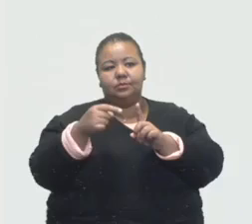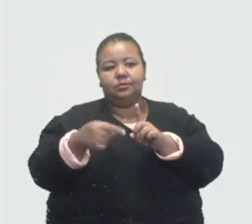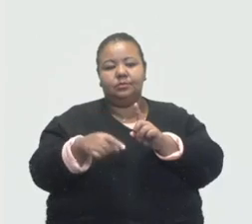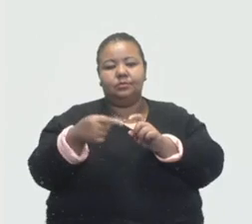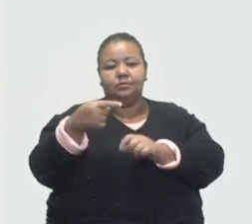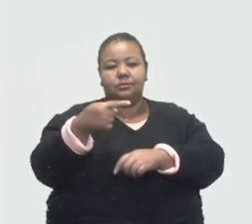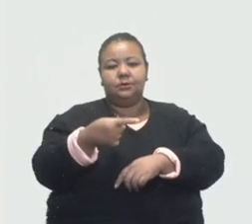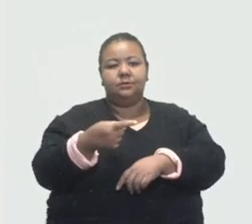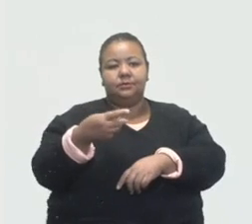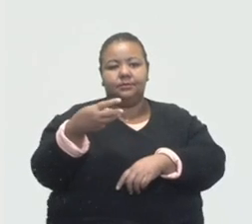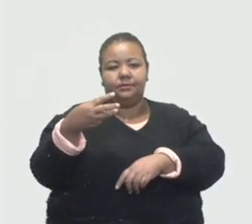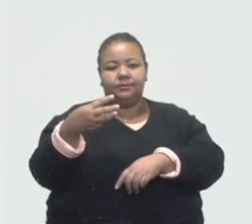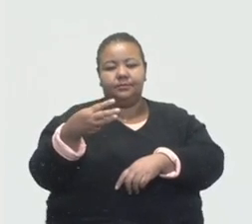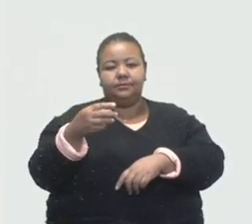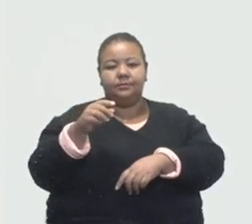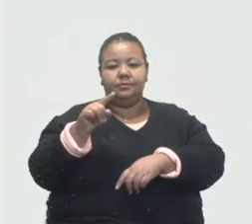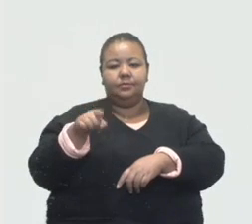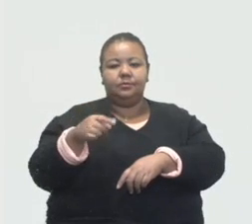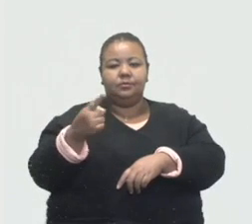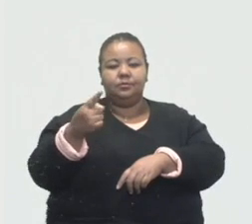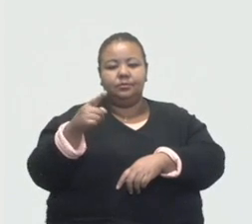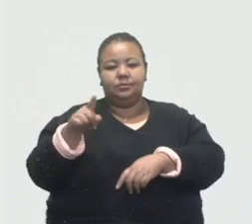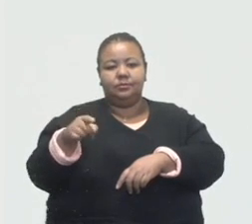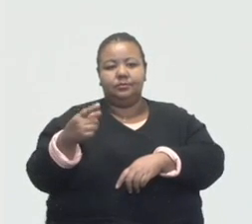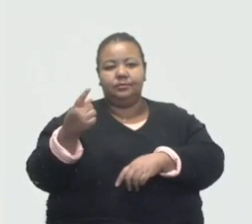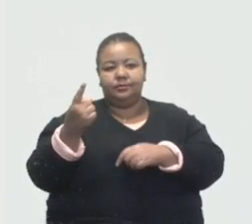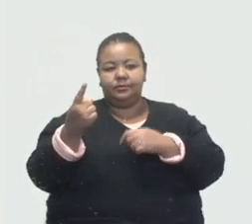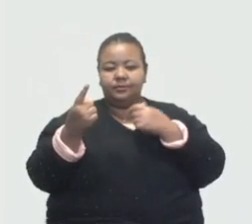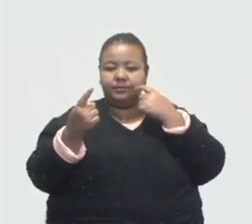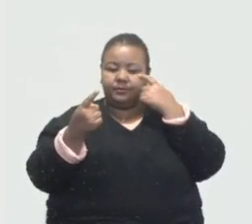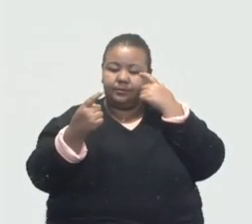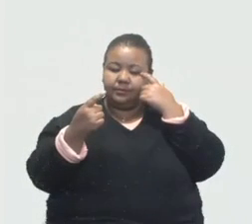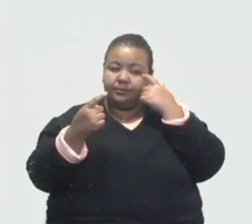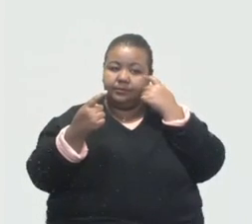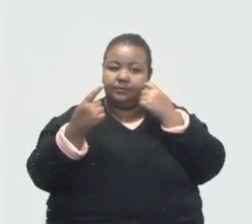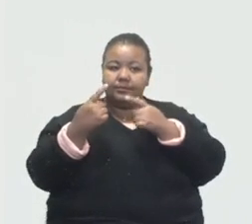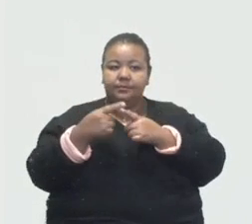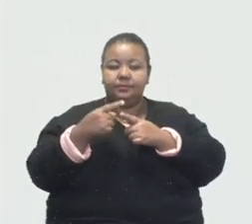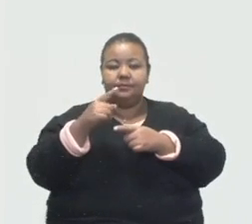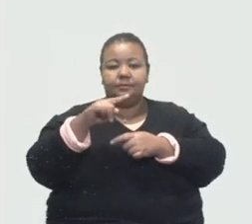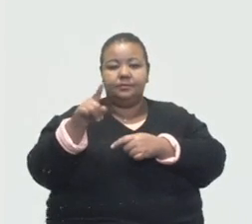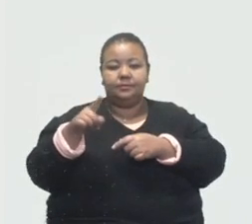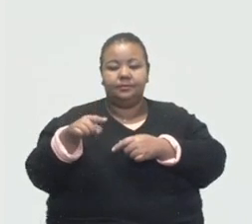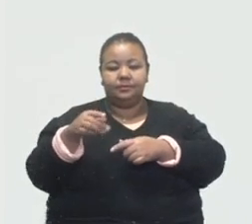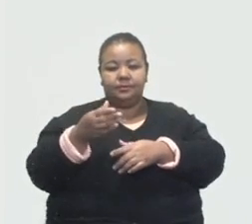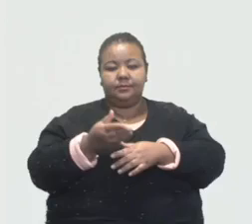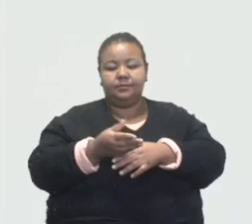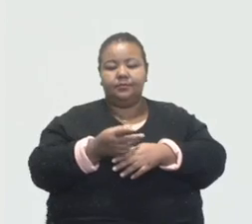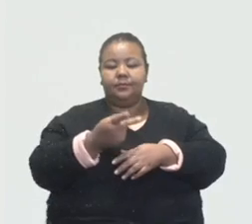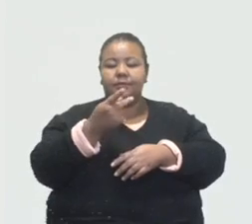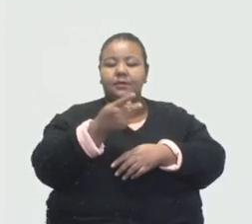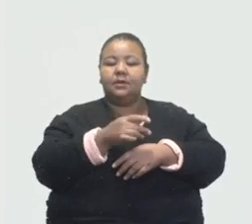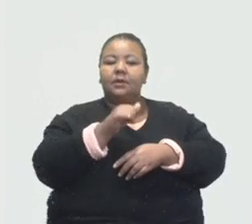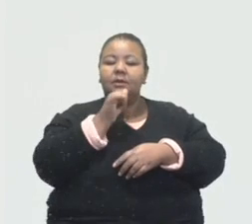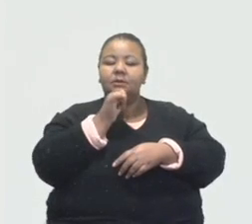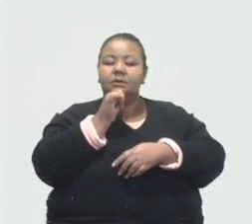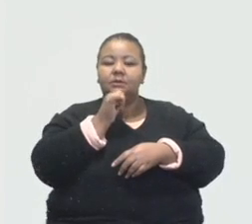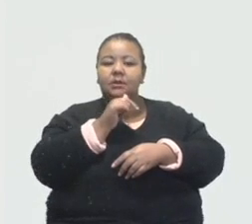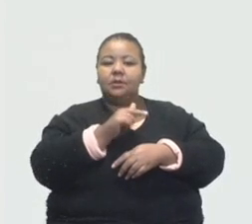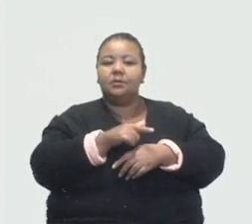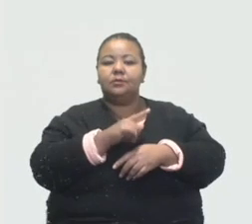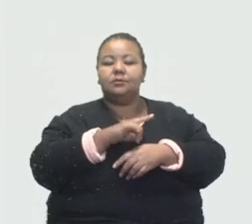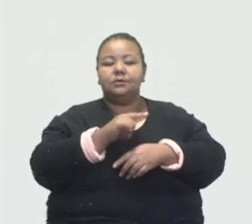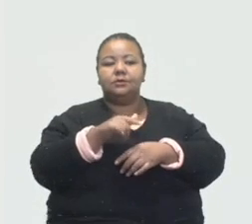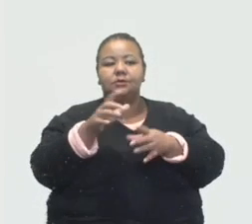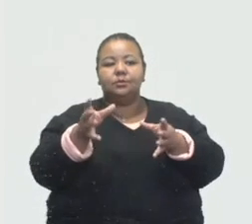menos 3, 1 e 1 vezes z. Então, neste caso aqui, nós temos